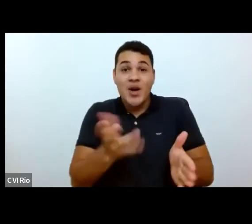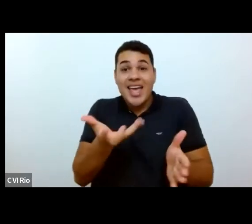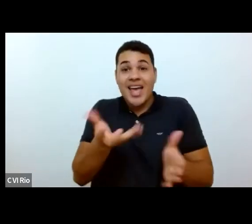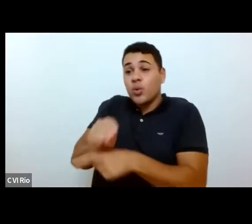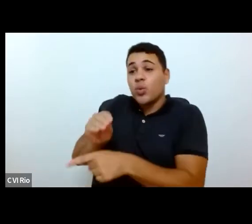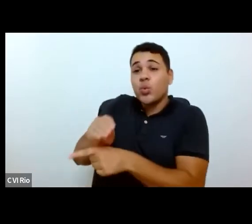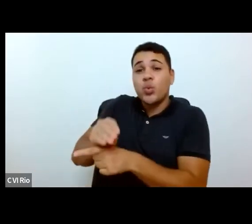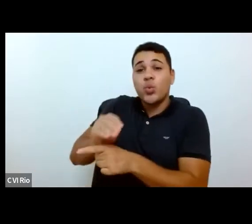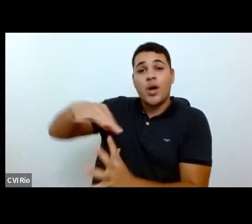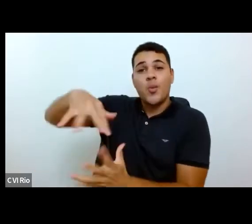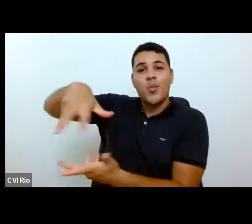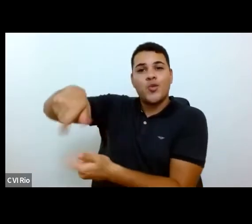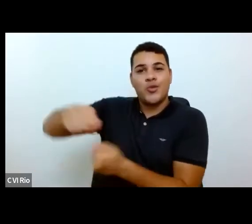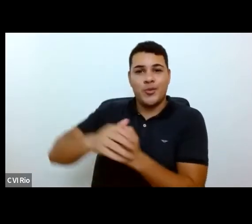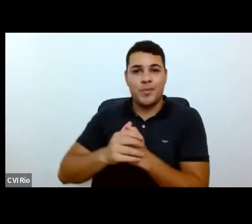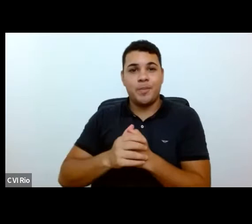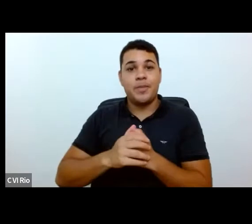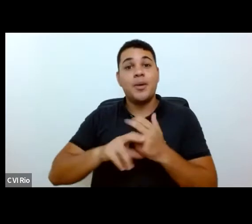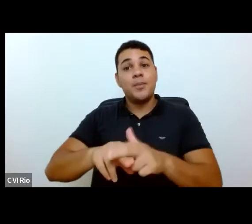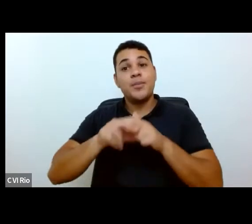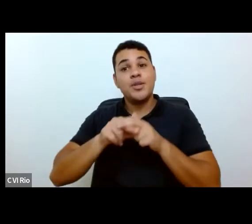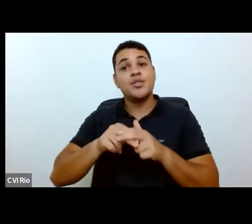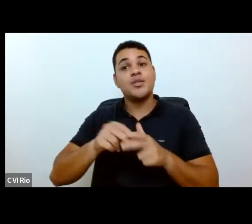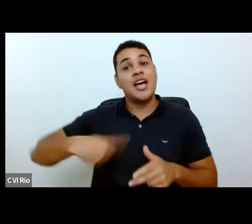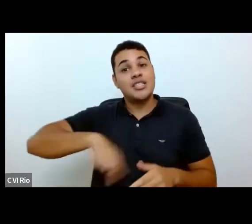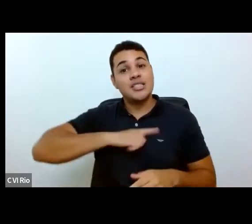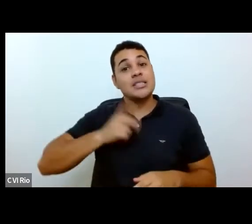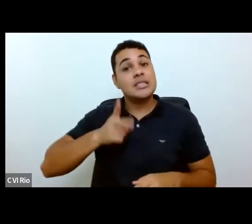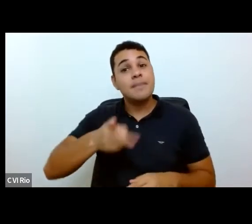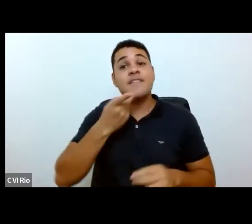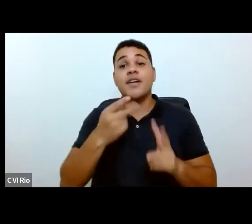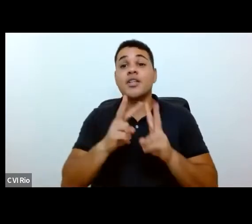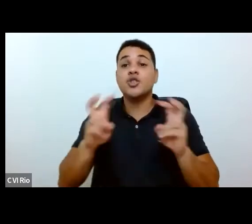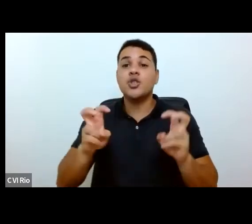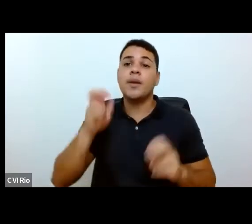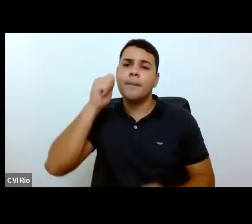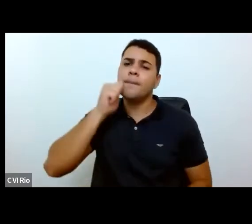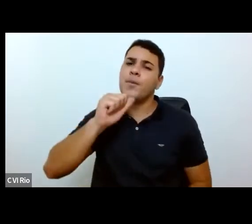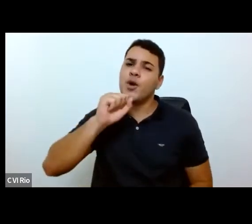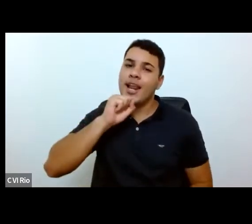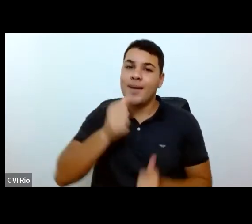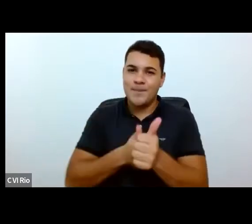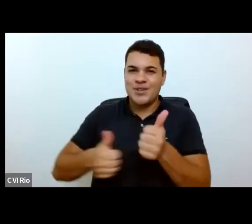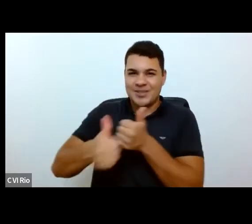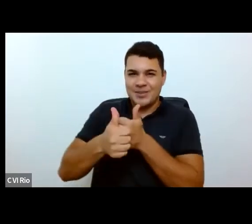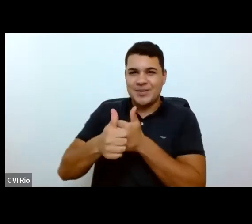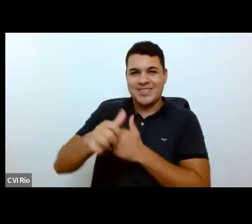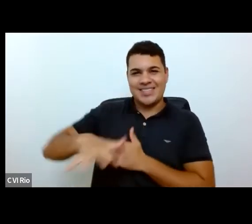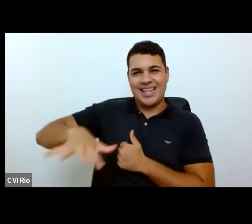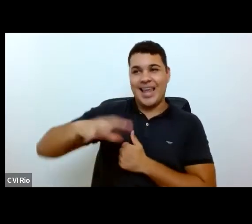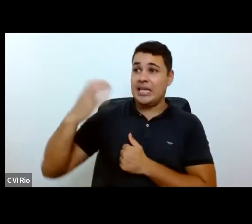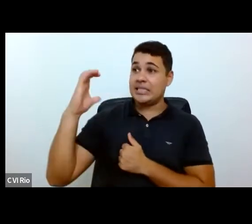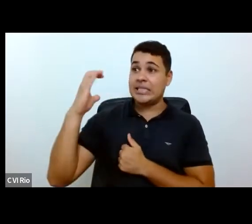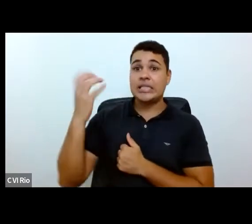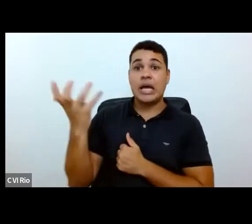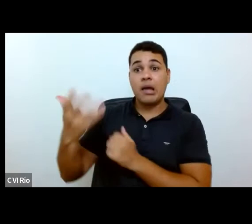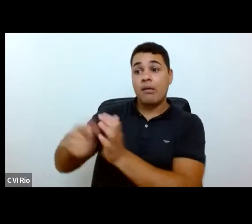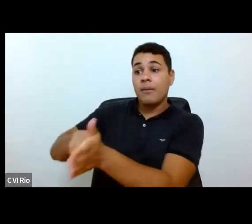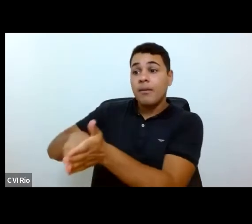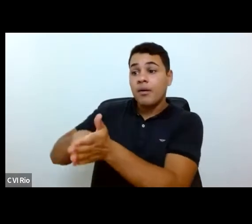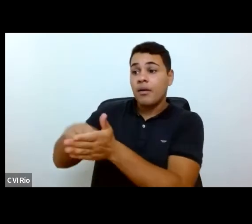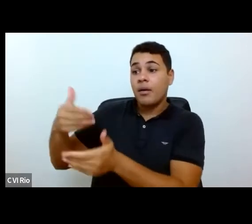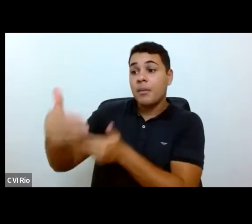fala desse lugar da mulher na ciência, onde é que está a intelectualidade na mulher na ciência? E eu tenho falado